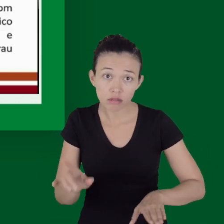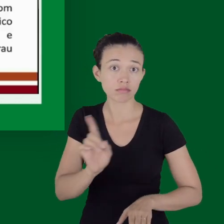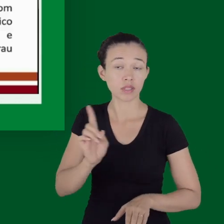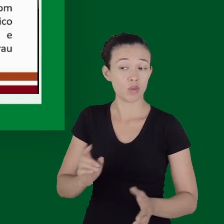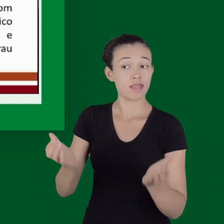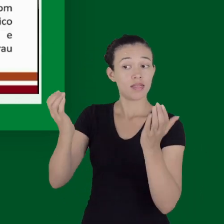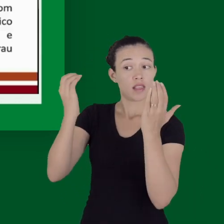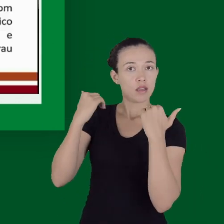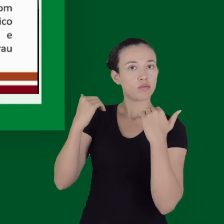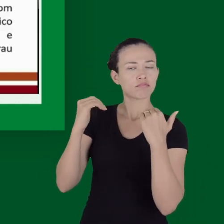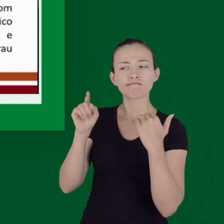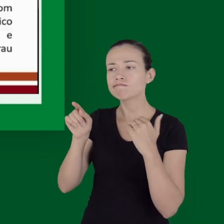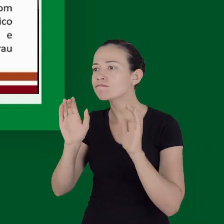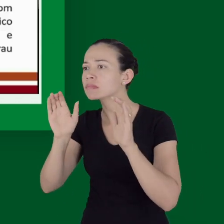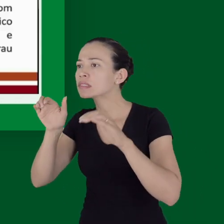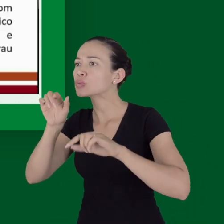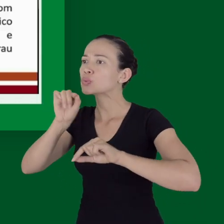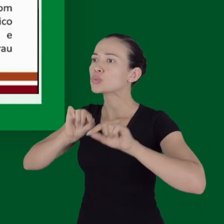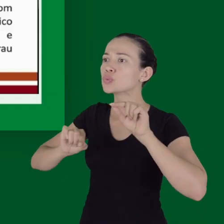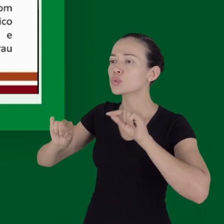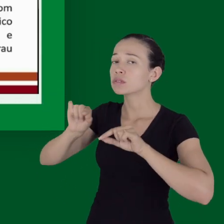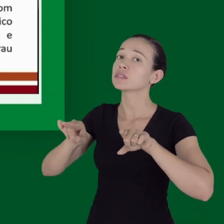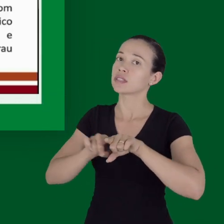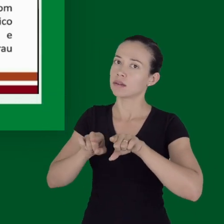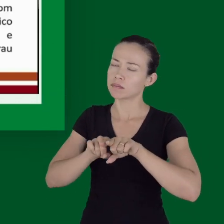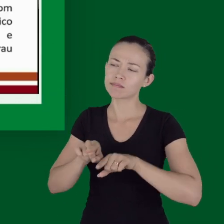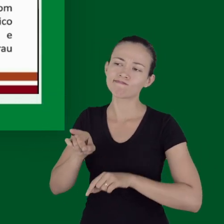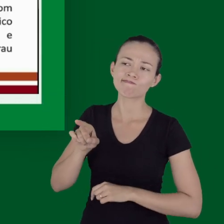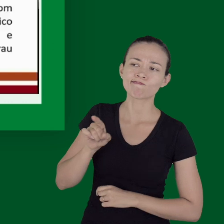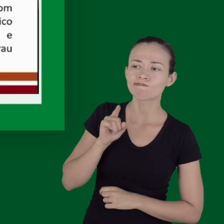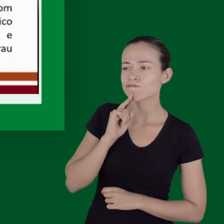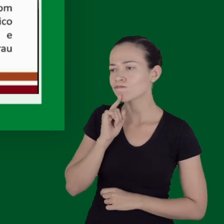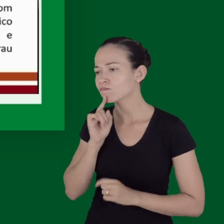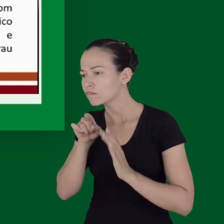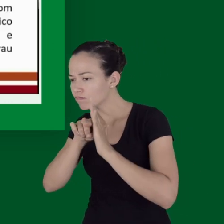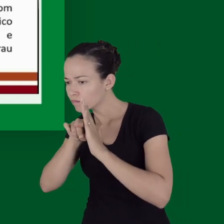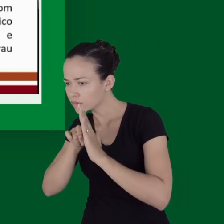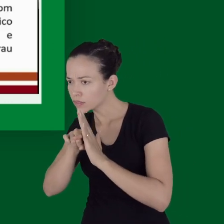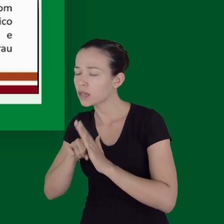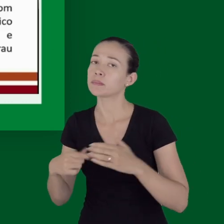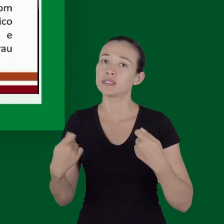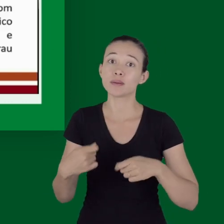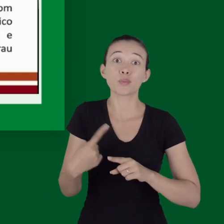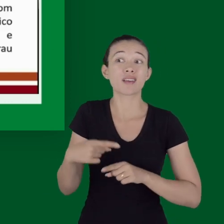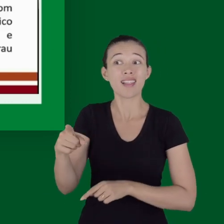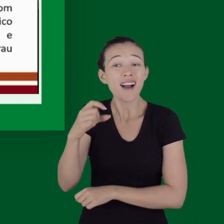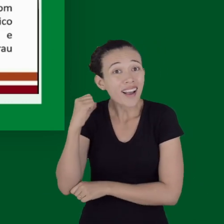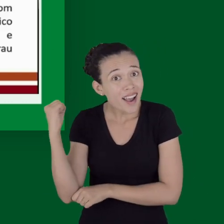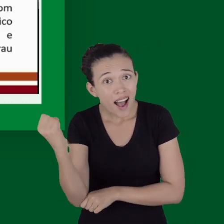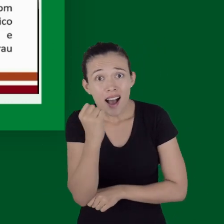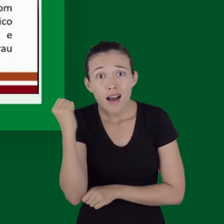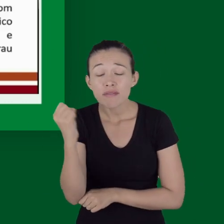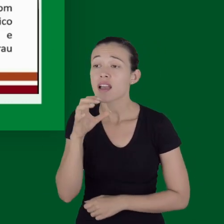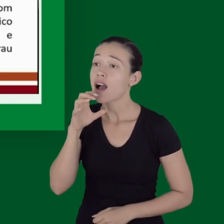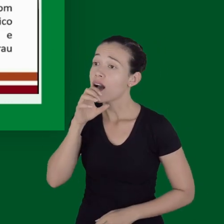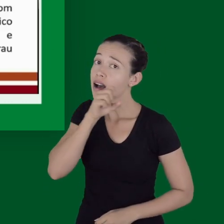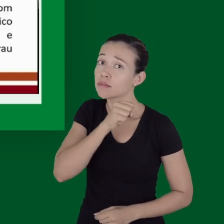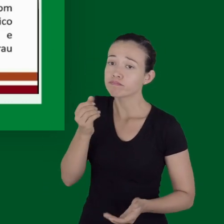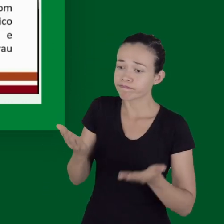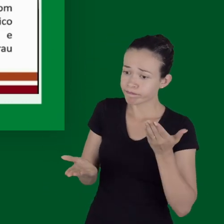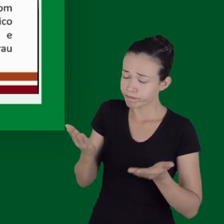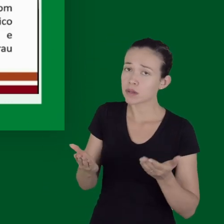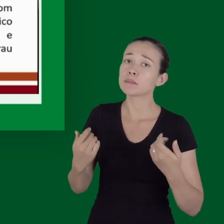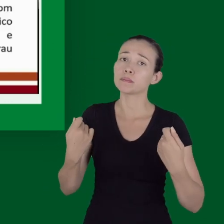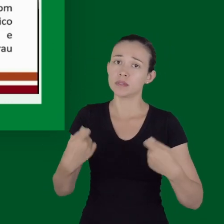então sempre lembar dessa possibilidade eh de hemorragia interna né que a gente hemorragia eh